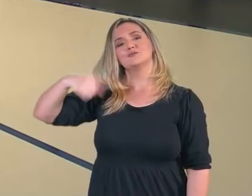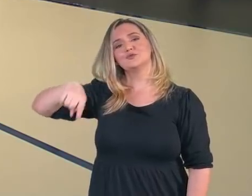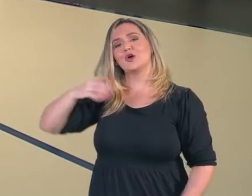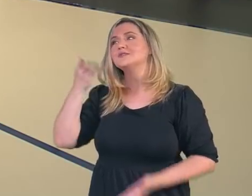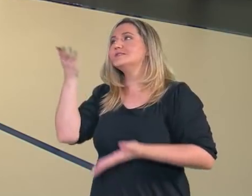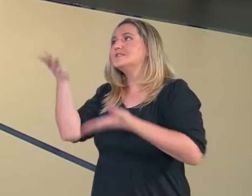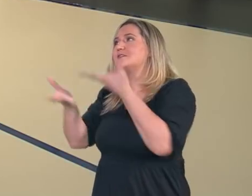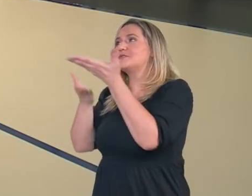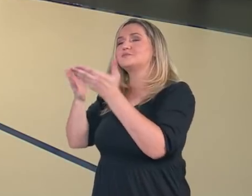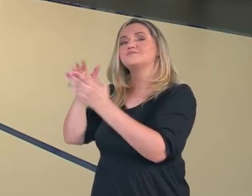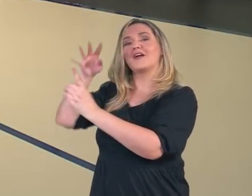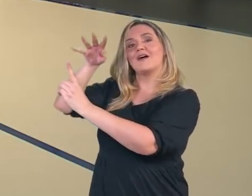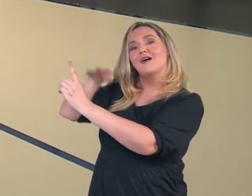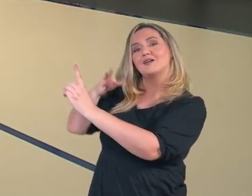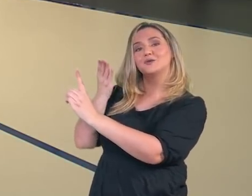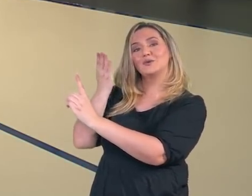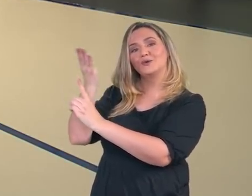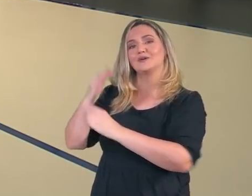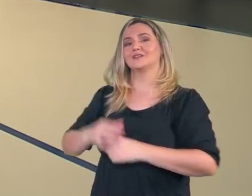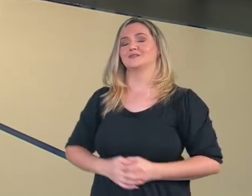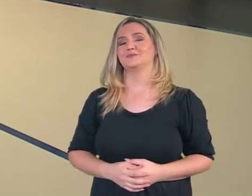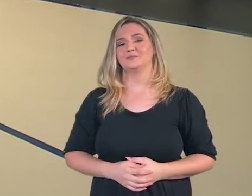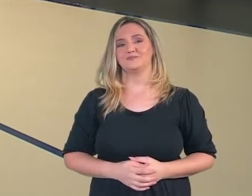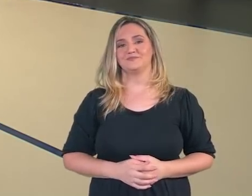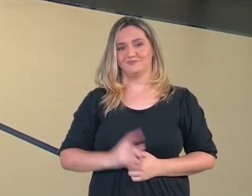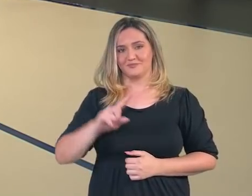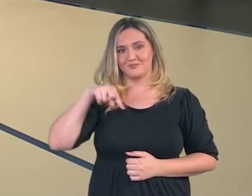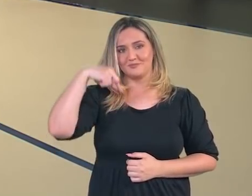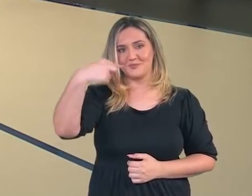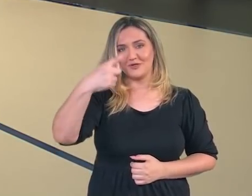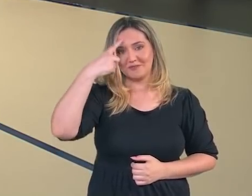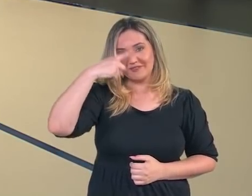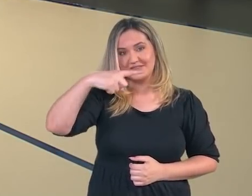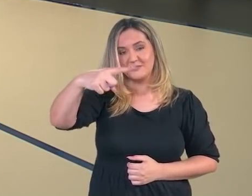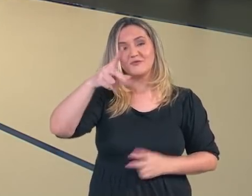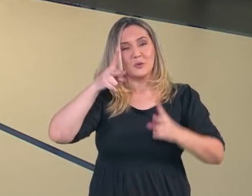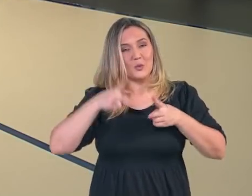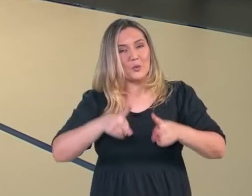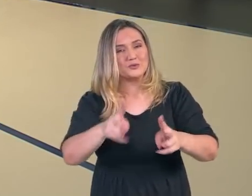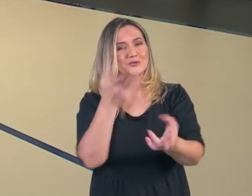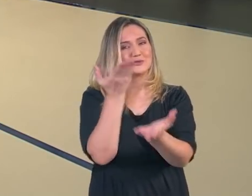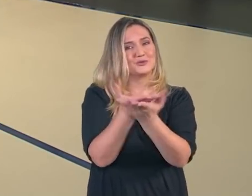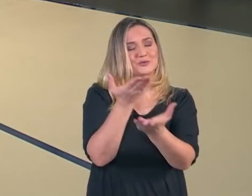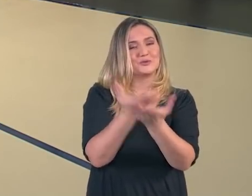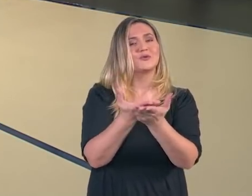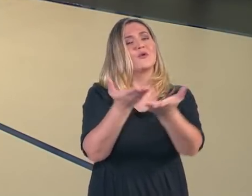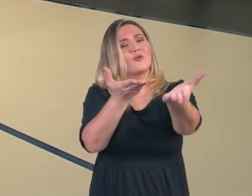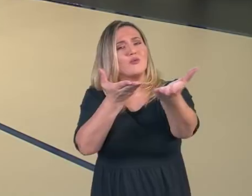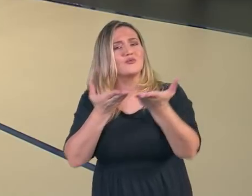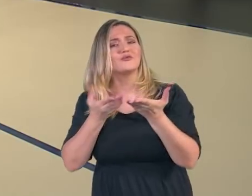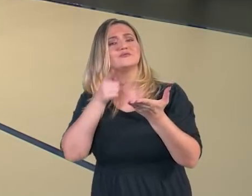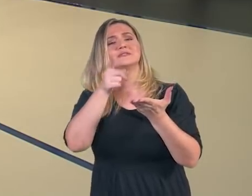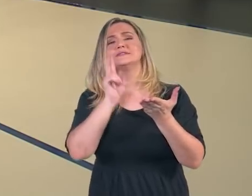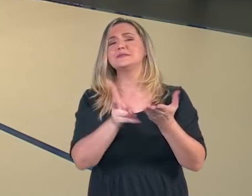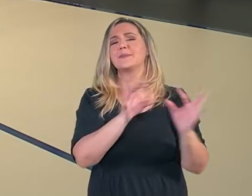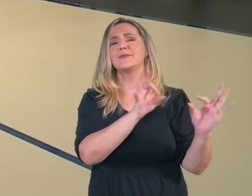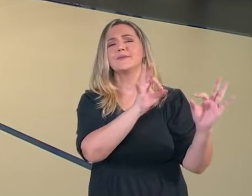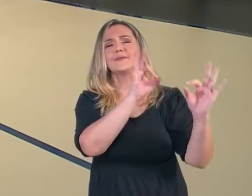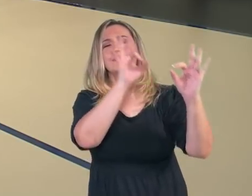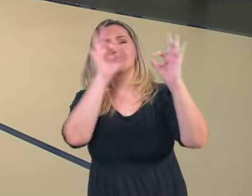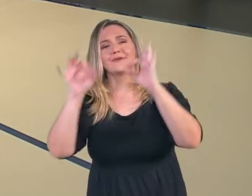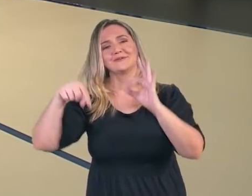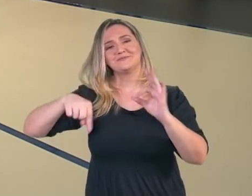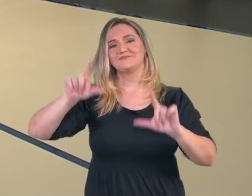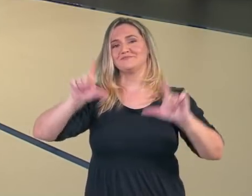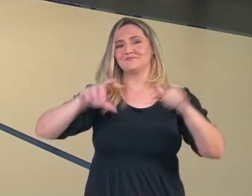Na semana que vem, continuaremos com outros assuntos relacionados ao livro de Daniel. Portanto, eu convido você a estar sempre conosco aqui na